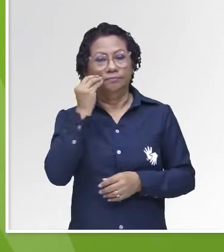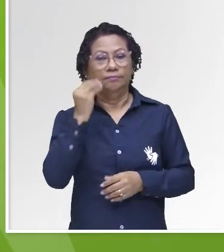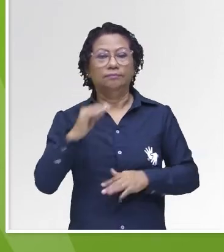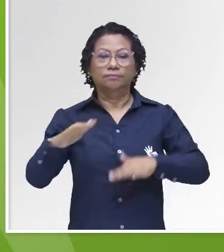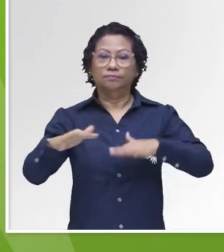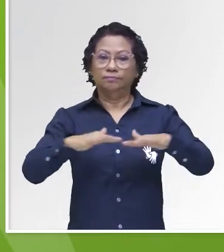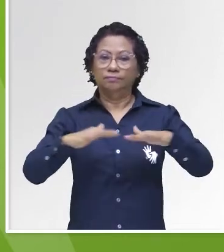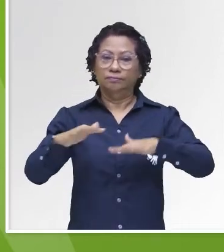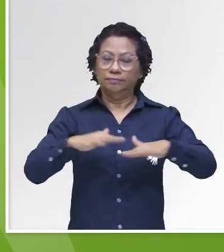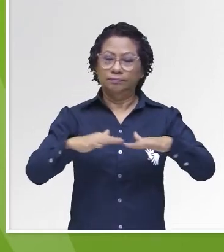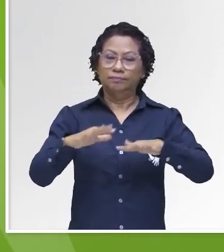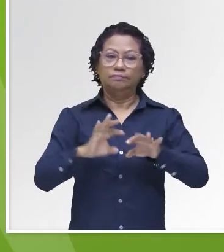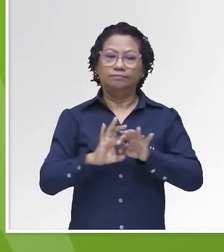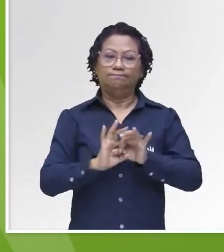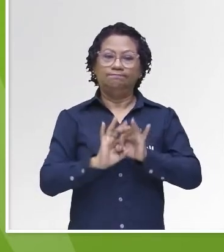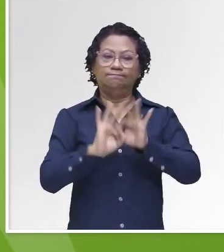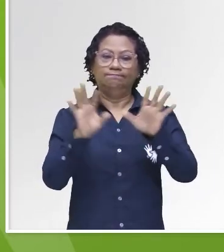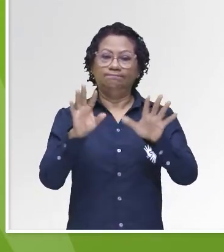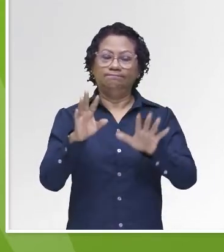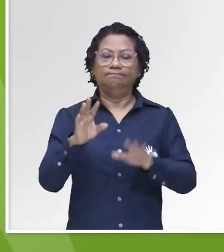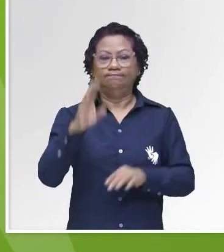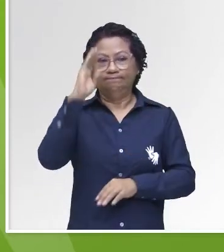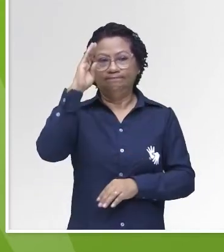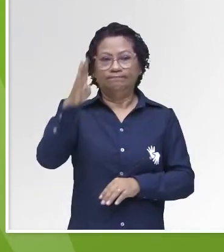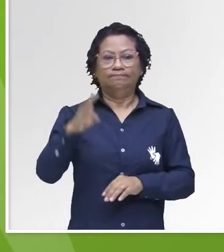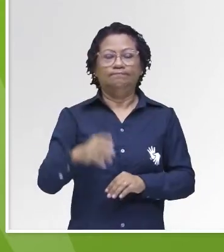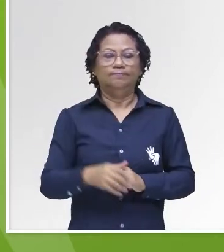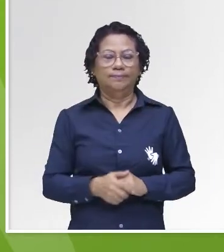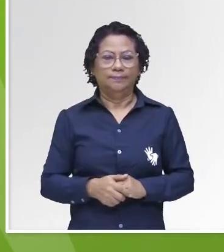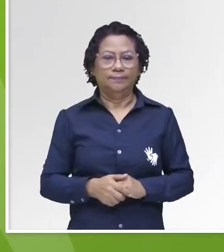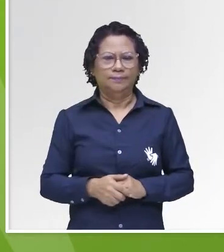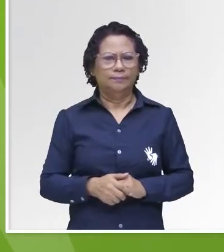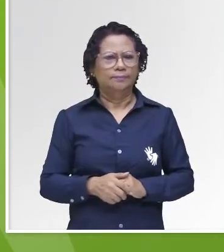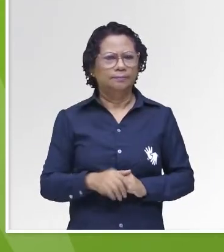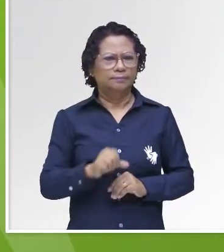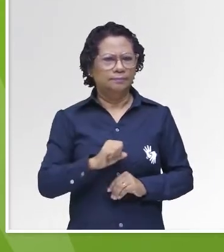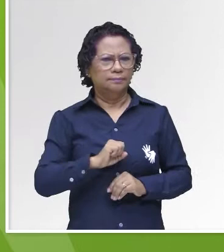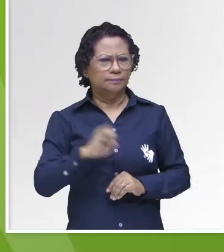seguinte: se um móvel apresenta um movimento composto,